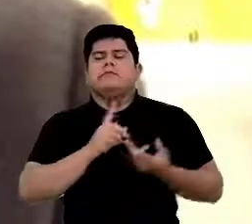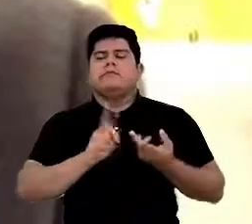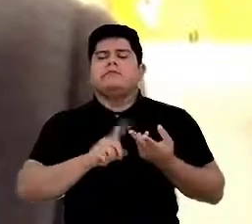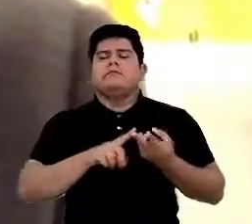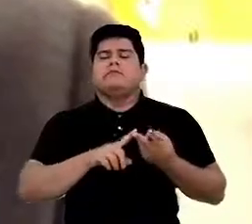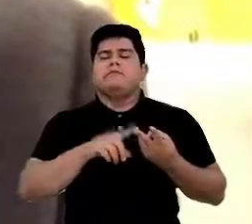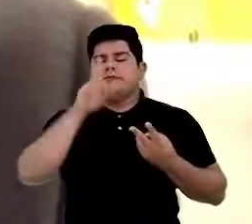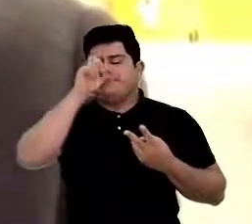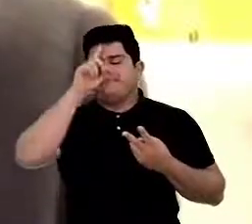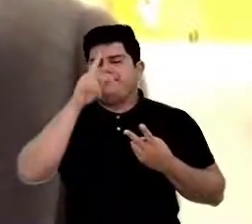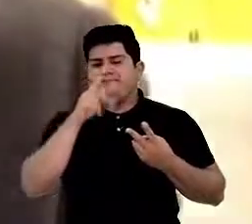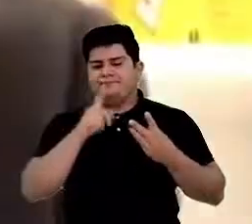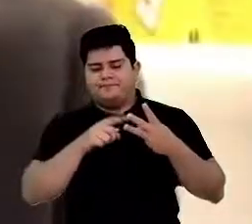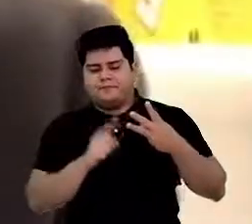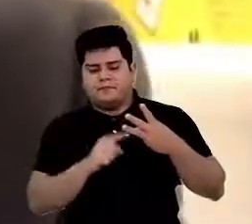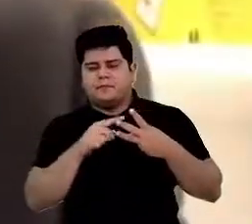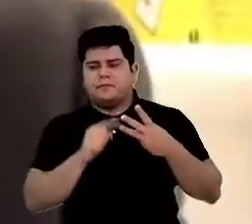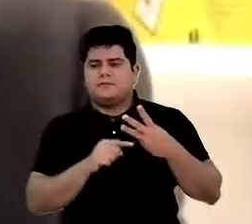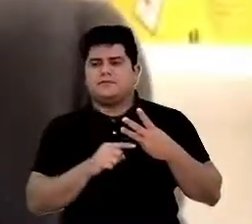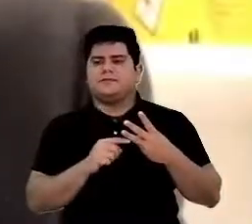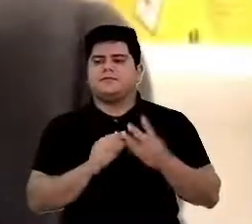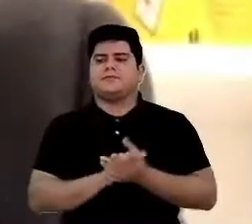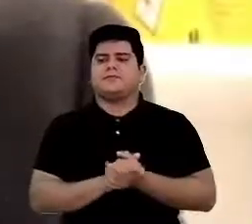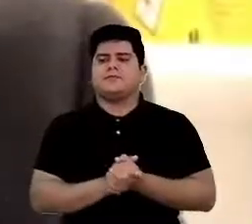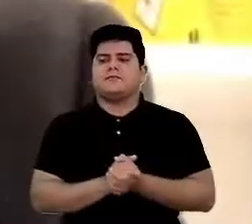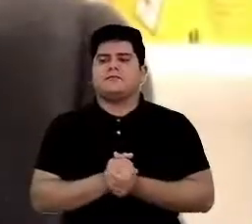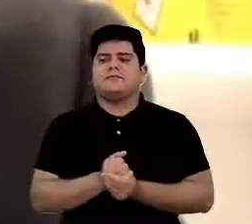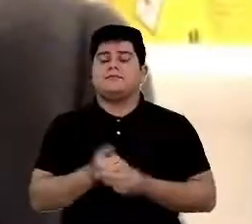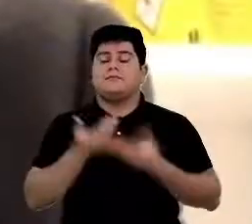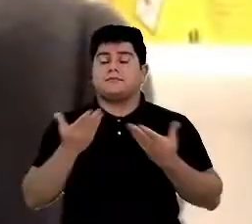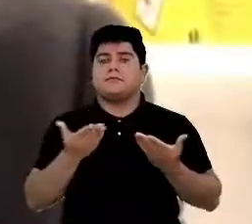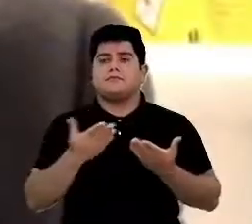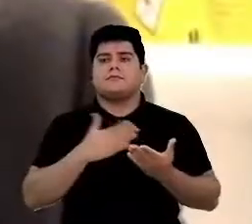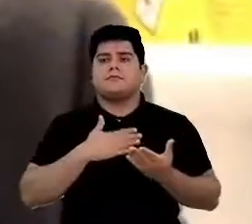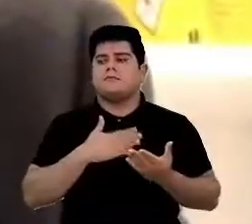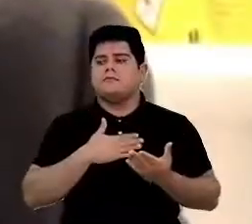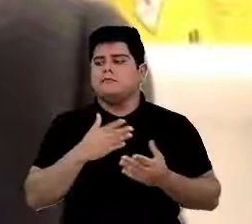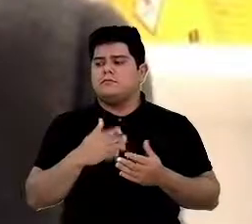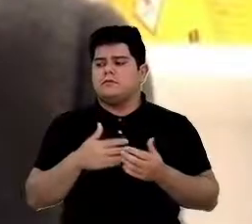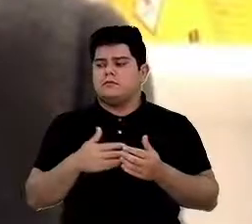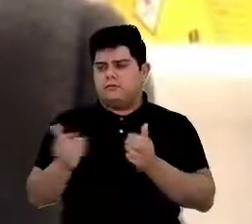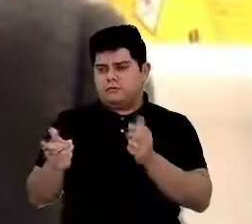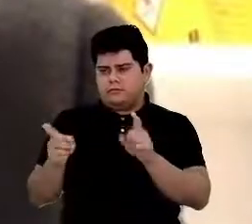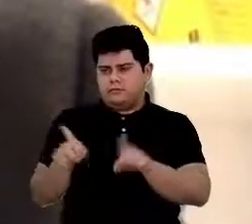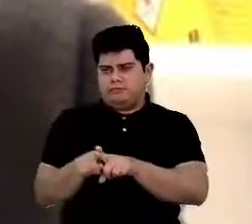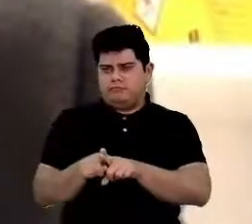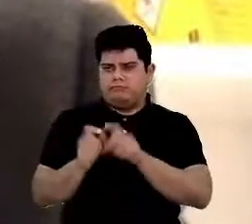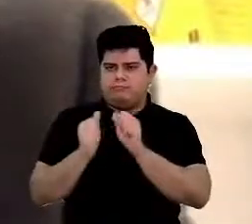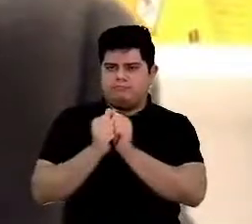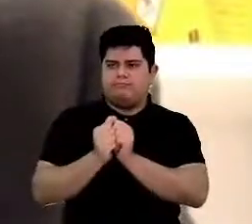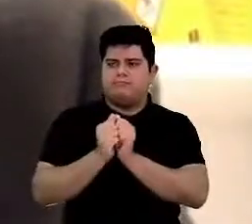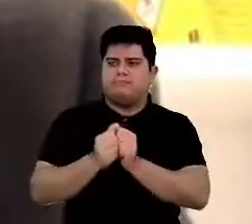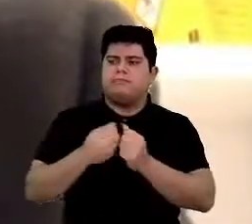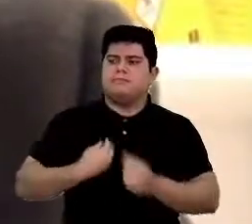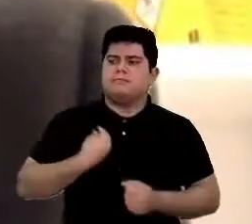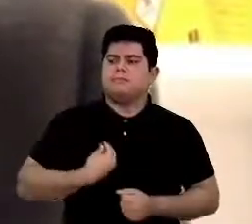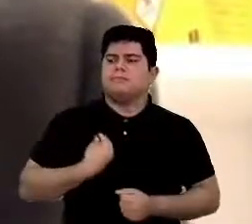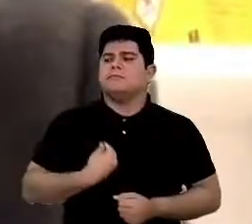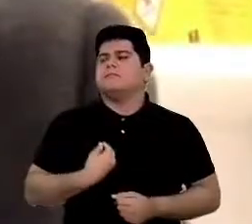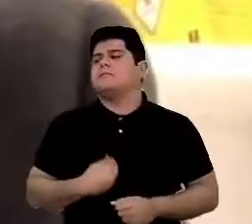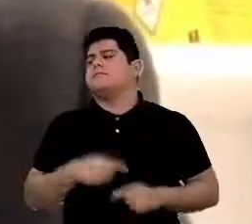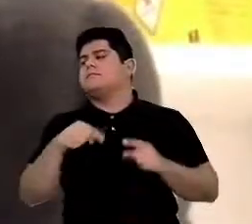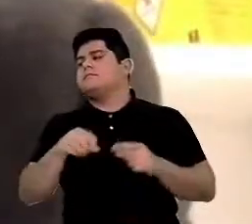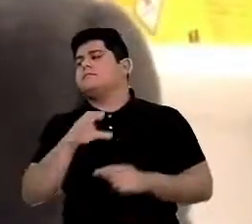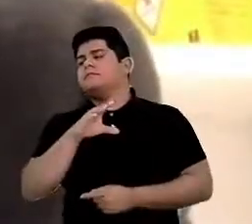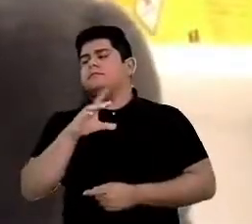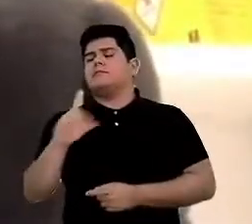do Hospital Américas Medical City. E o meu companheiro nessa apresentação, nessa